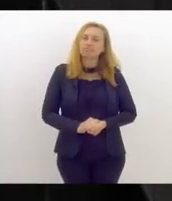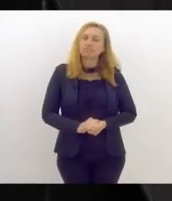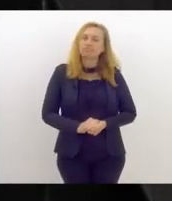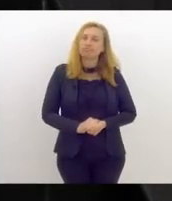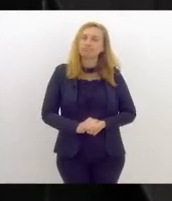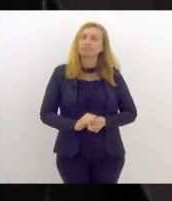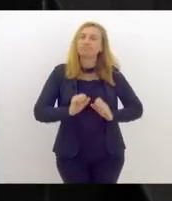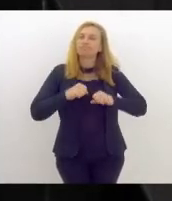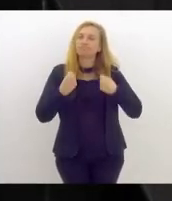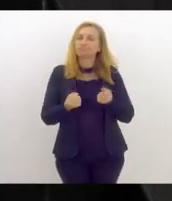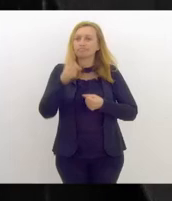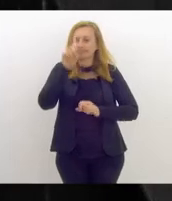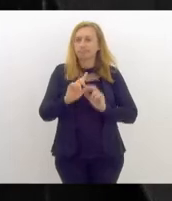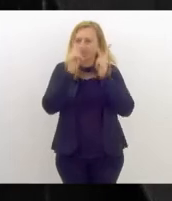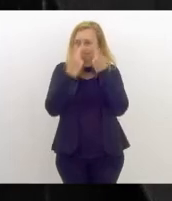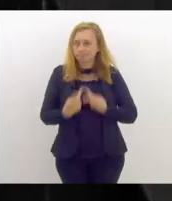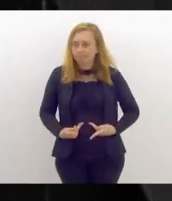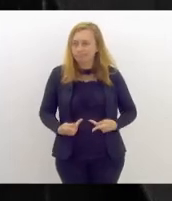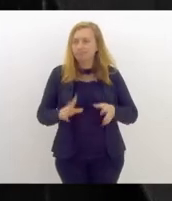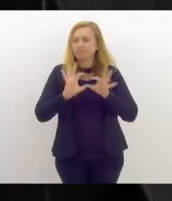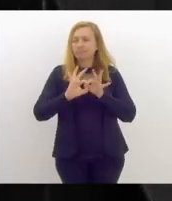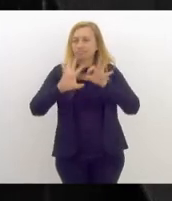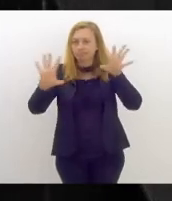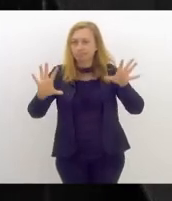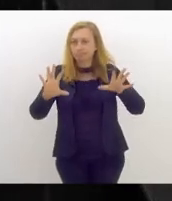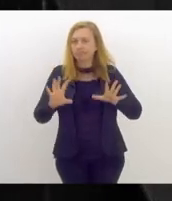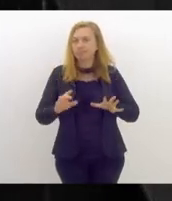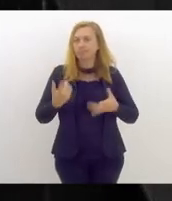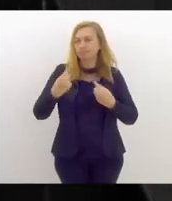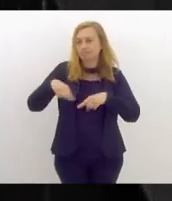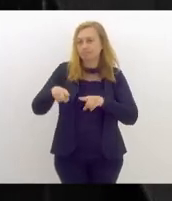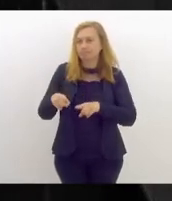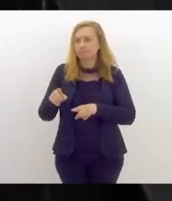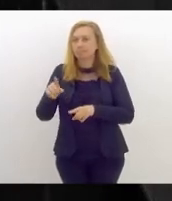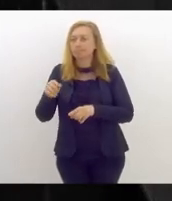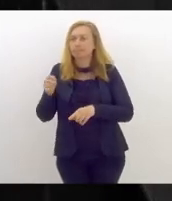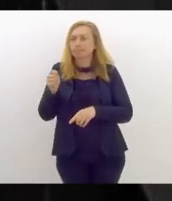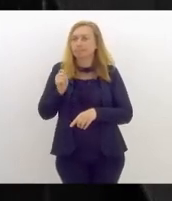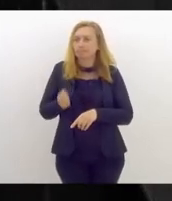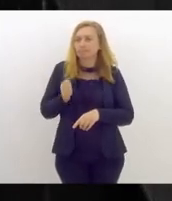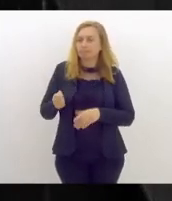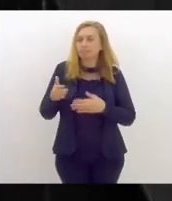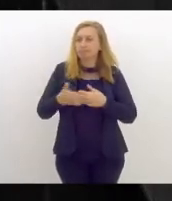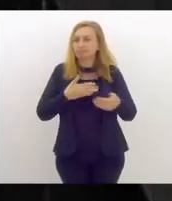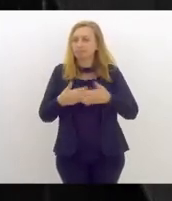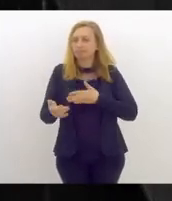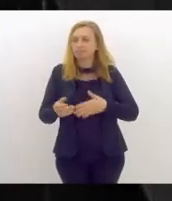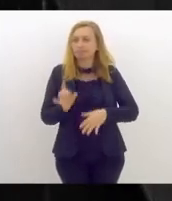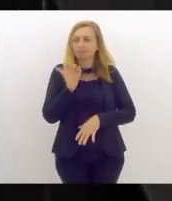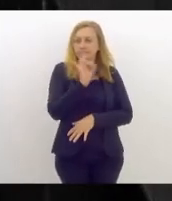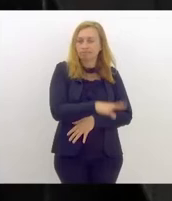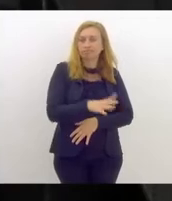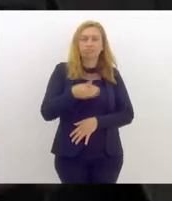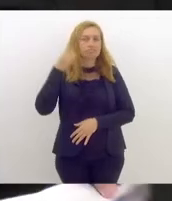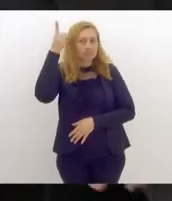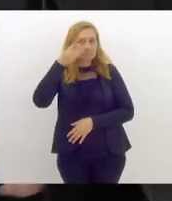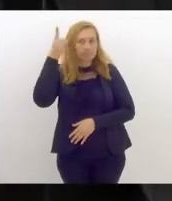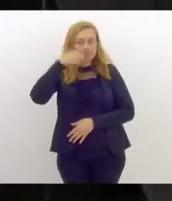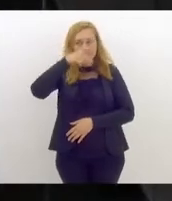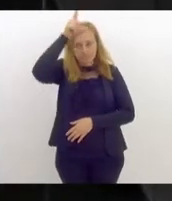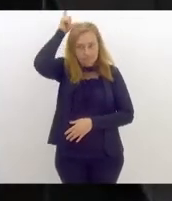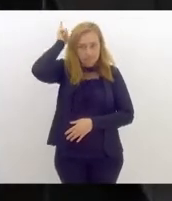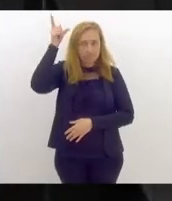dos Direitos Humanos de defesa da democracia e contra as ditaduras quaisquer que sejam e por último o deputado Luís Paulo